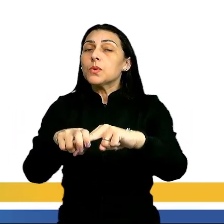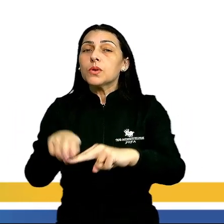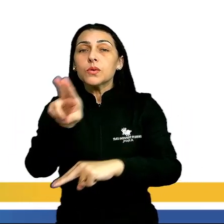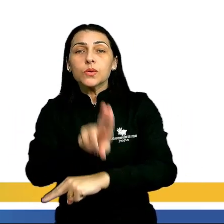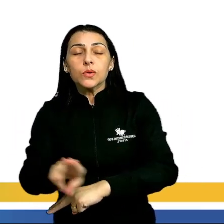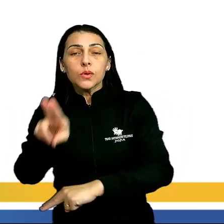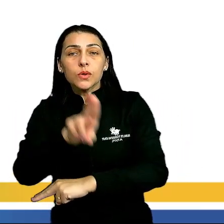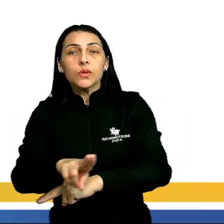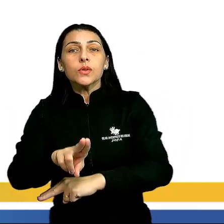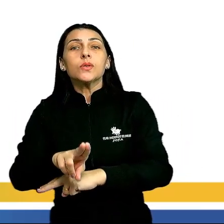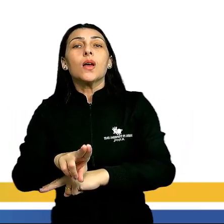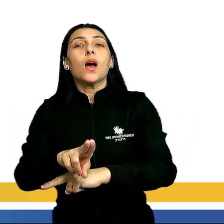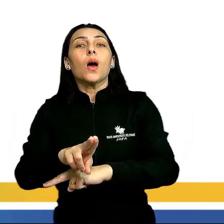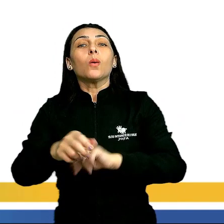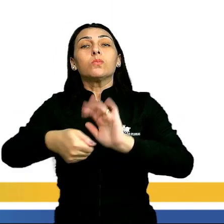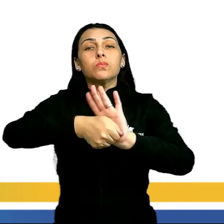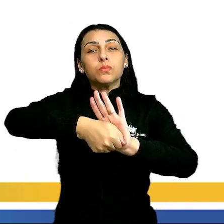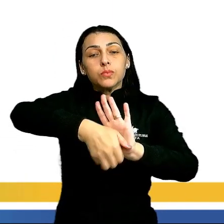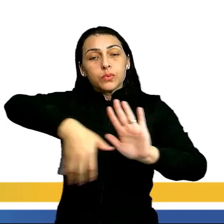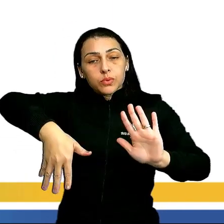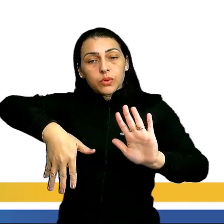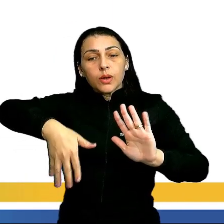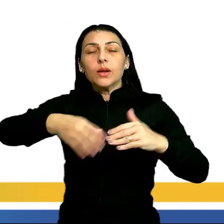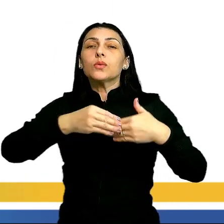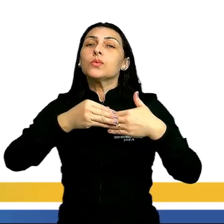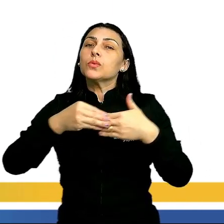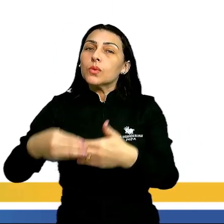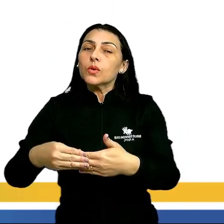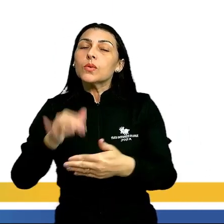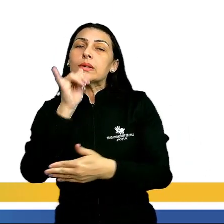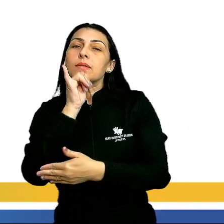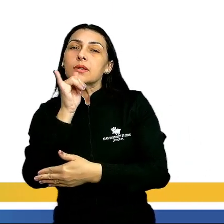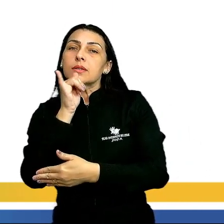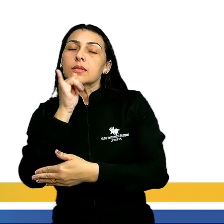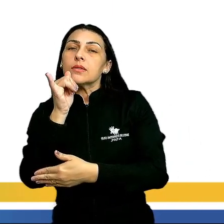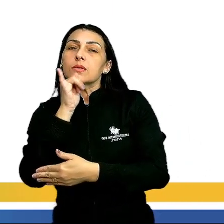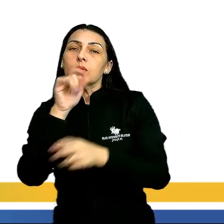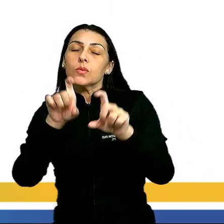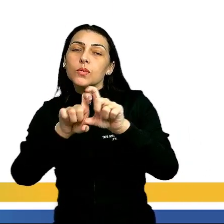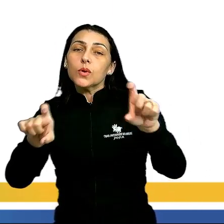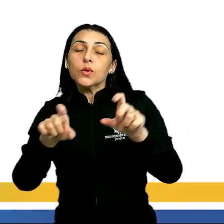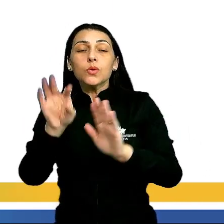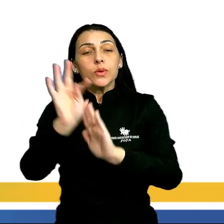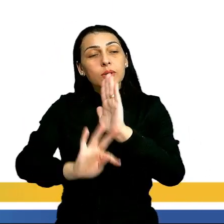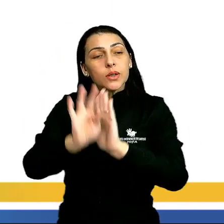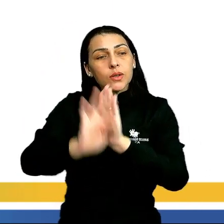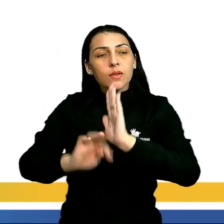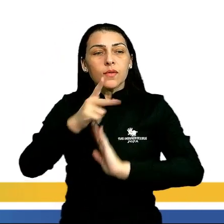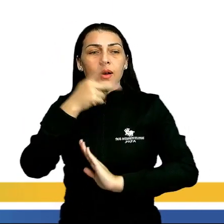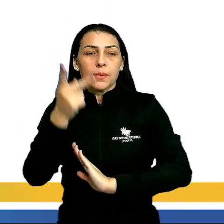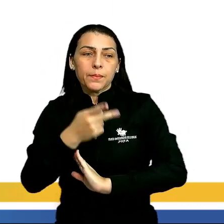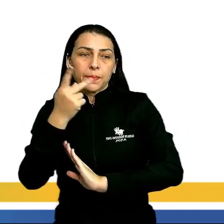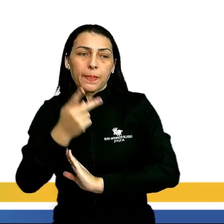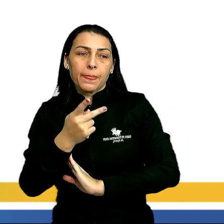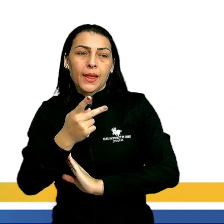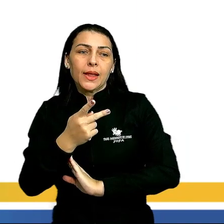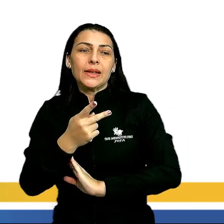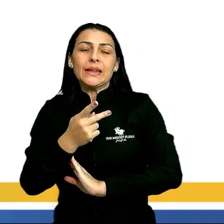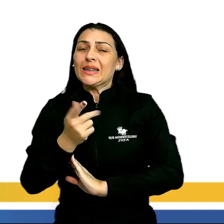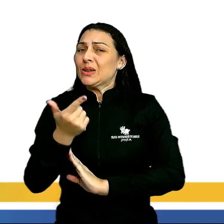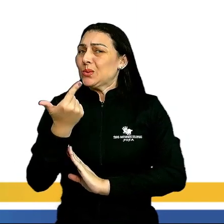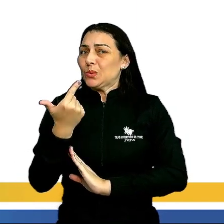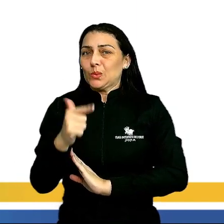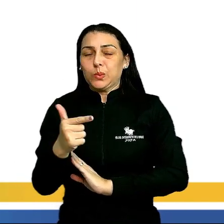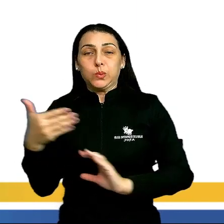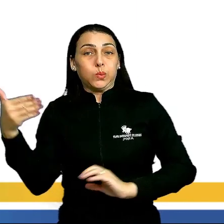utilizo muitas figuras de linguagem. E aí eu trouxe um exemplo aí de um fragmento de um texto que ele diz assim, apesar de não